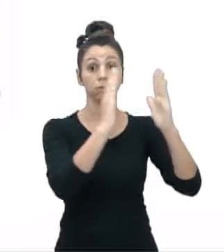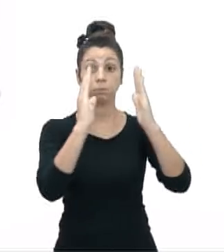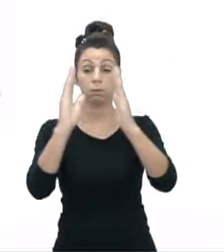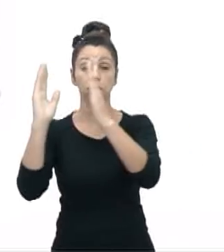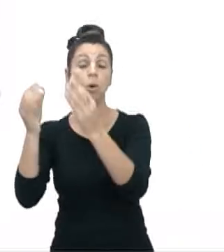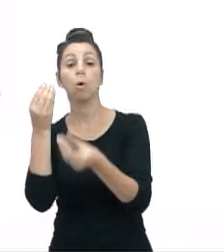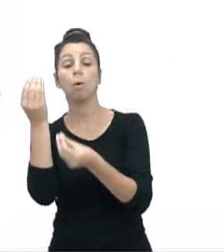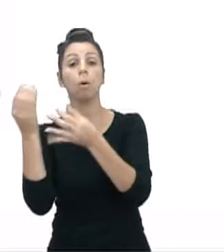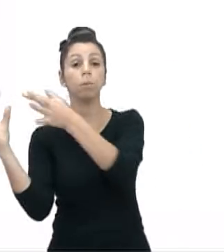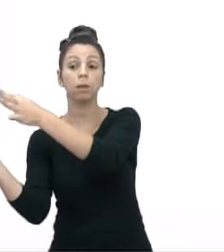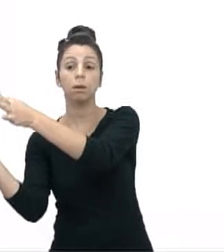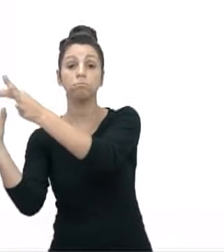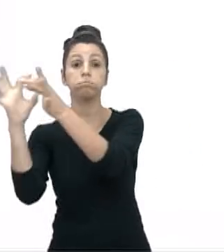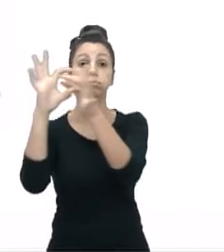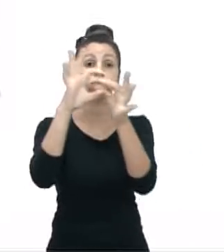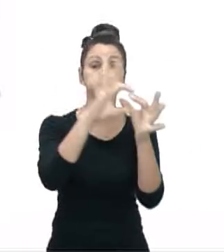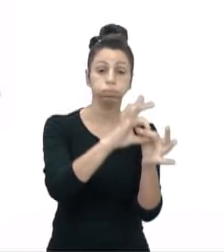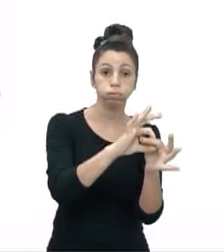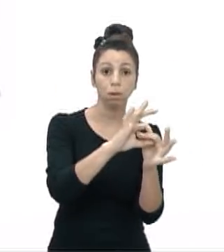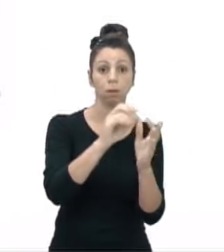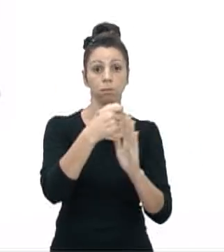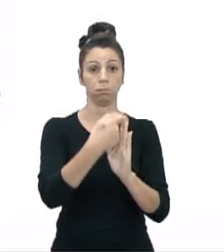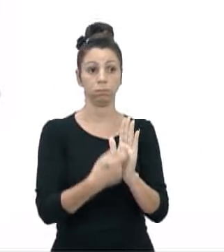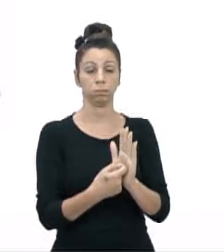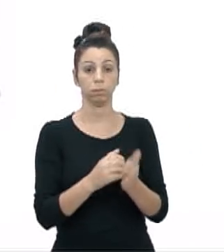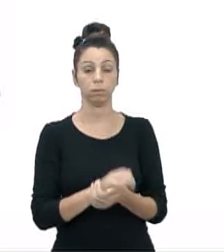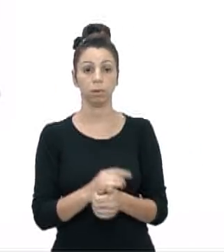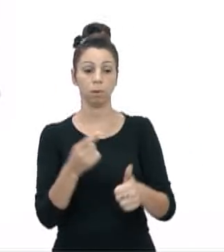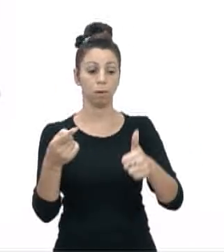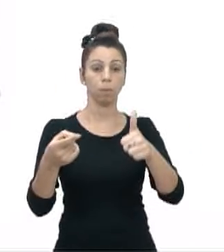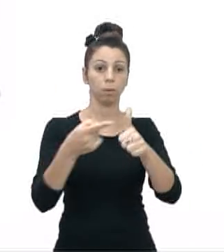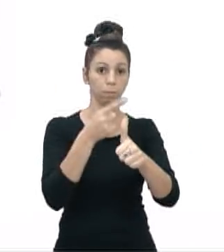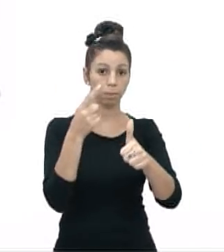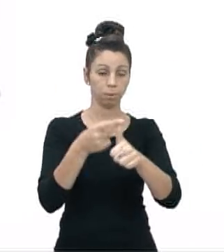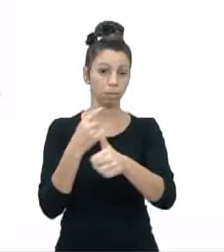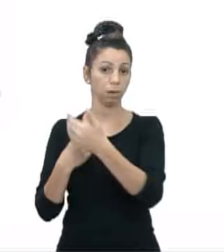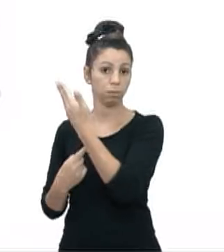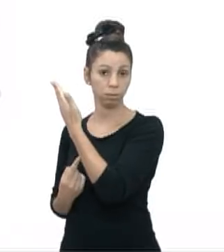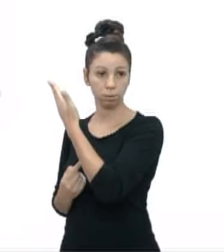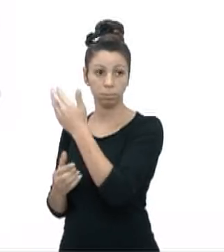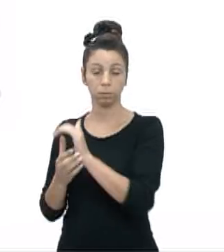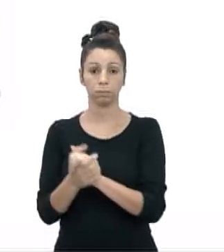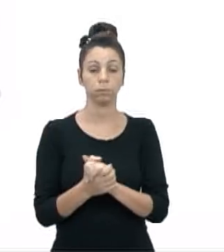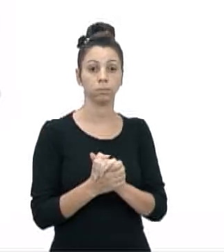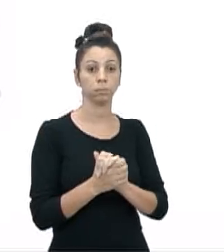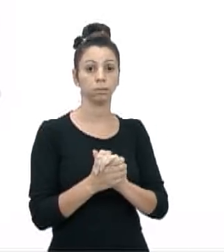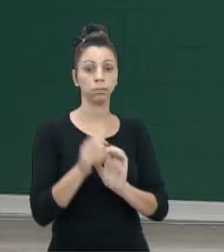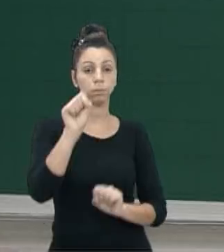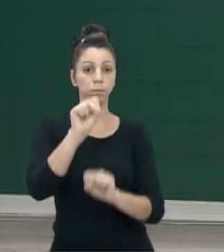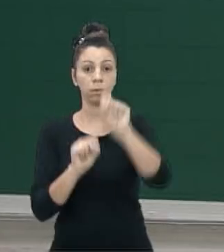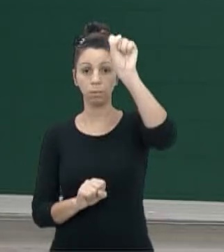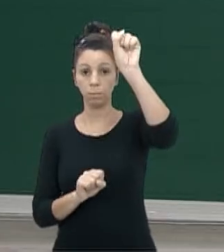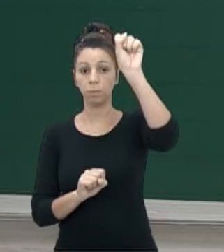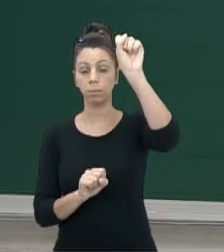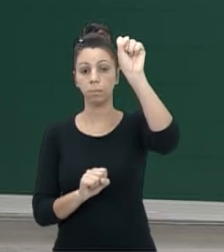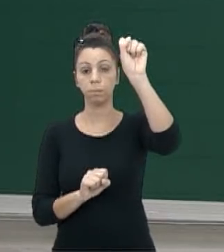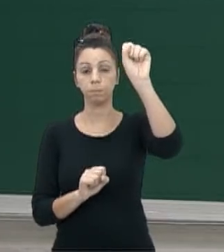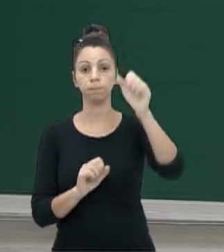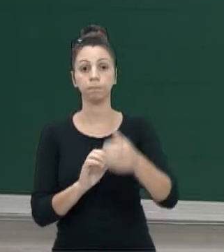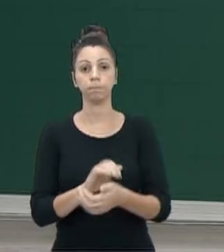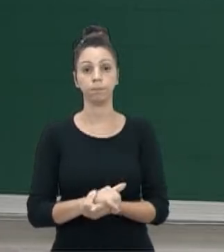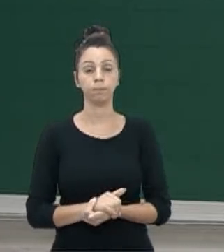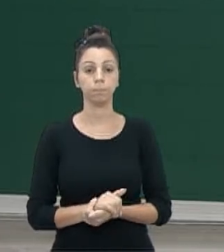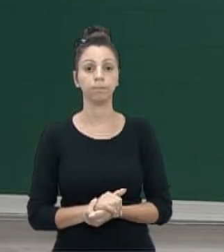a intertextualidade. Tá? Só retomando aqui, o primeiro trouxe aqui os personagens, né, aí de